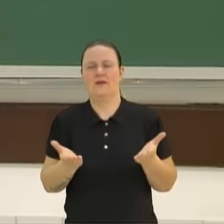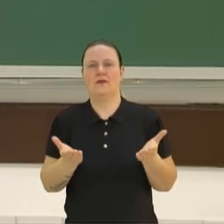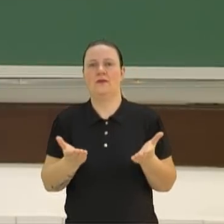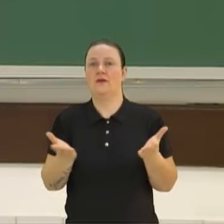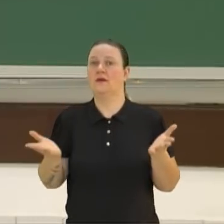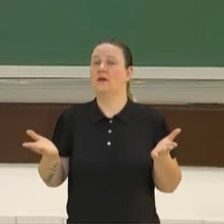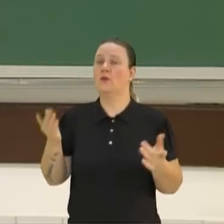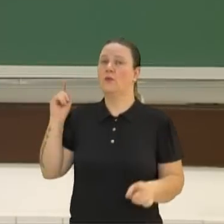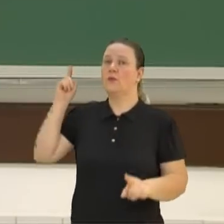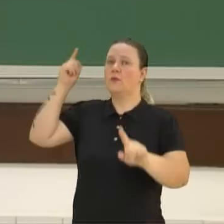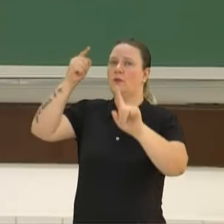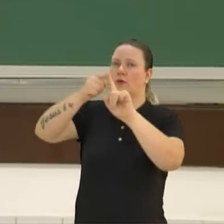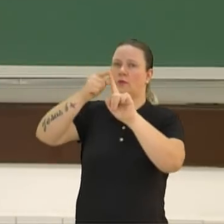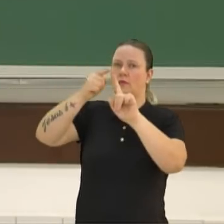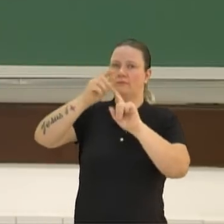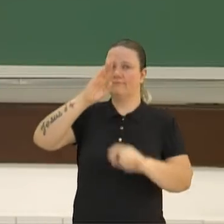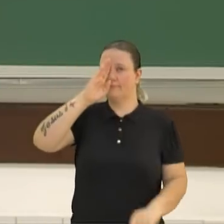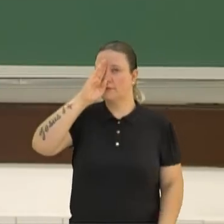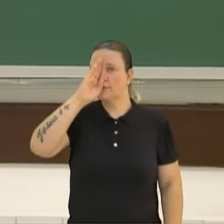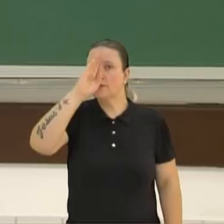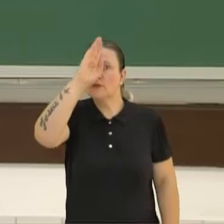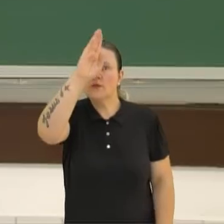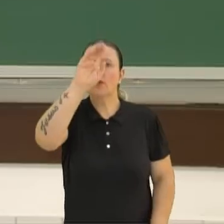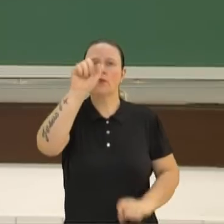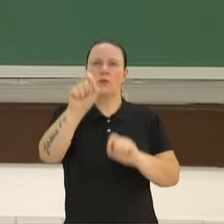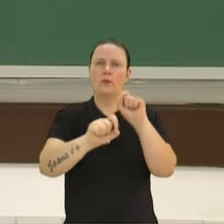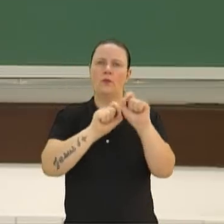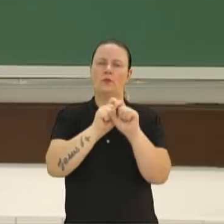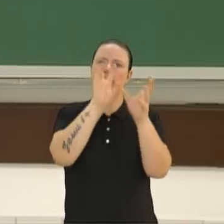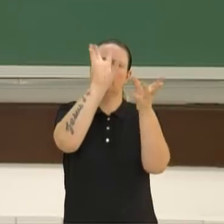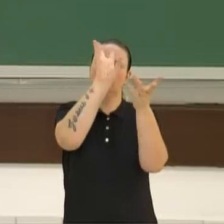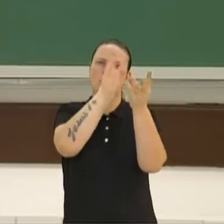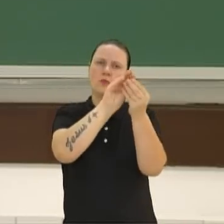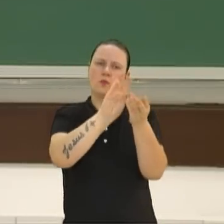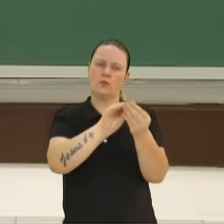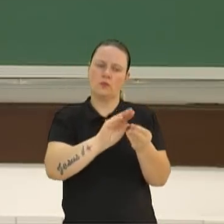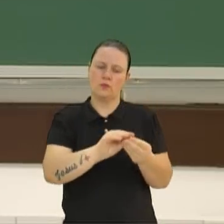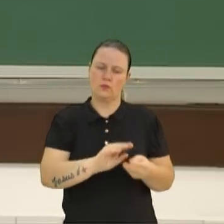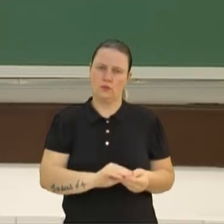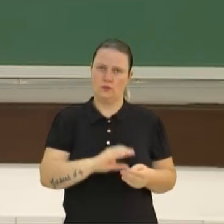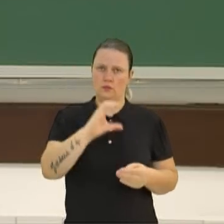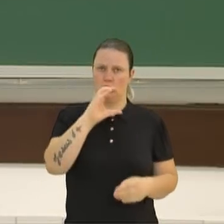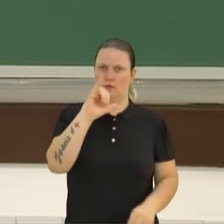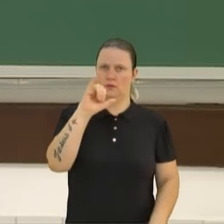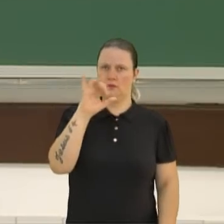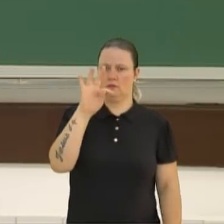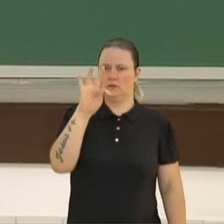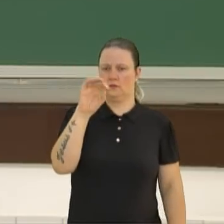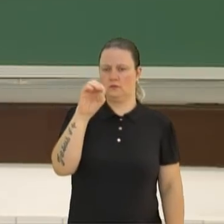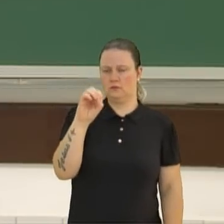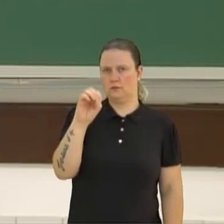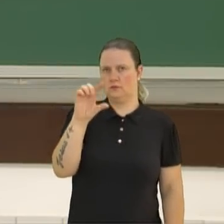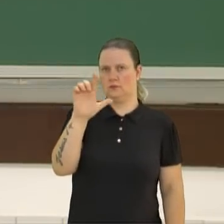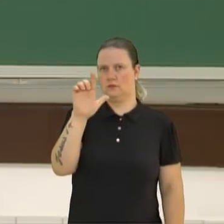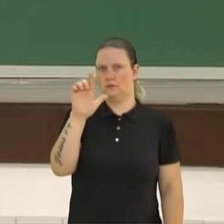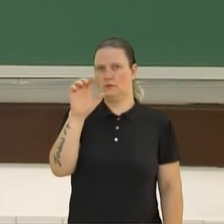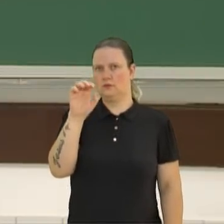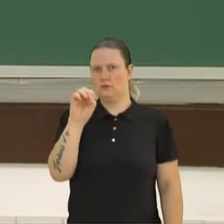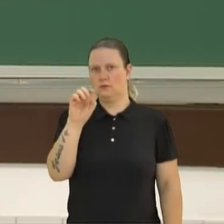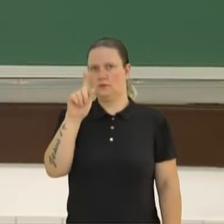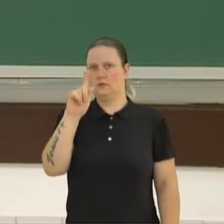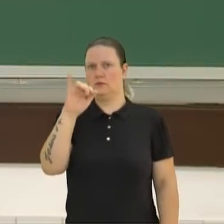objetivo principal é fazer uma revisão acerca da citologia. Lembrando, citologia é